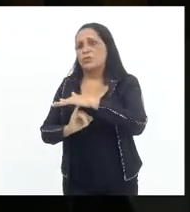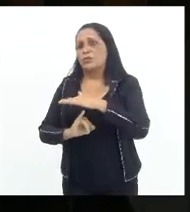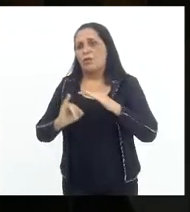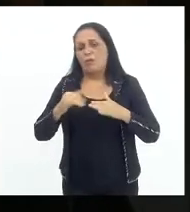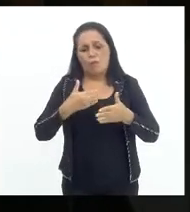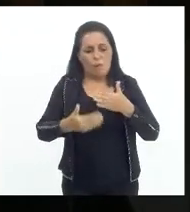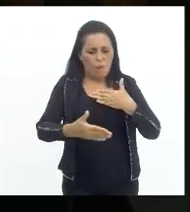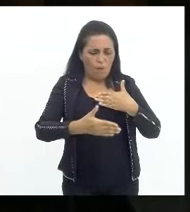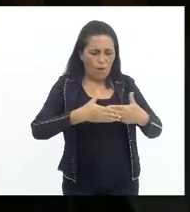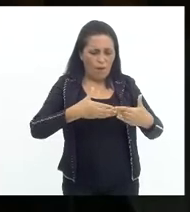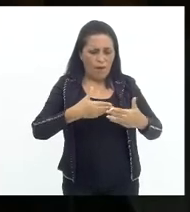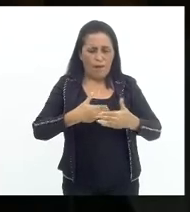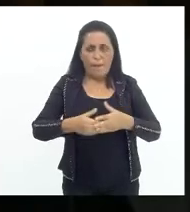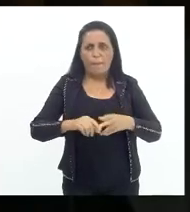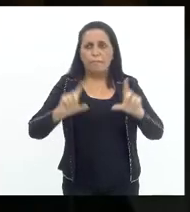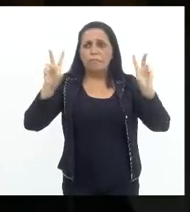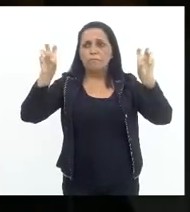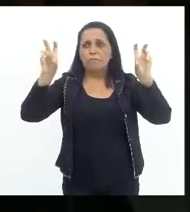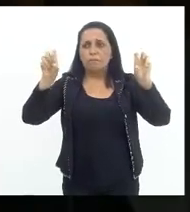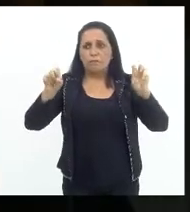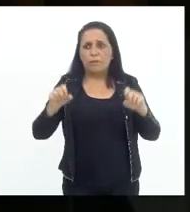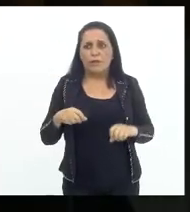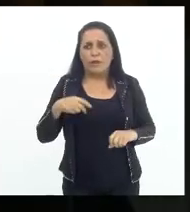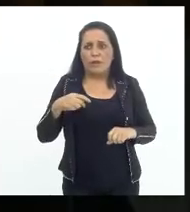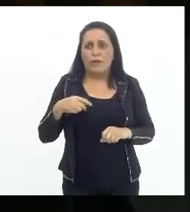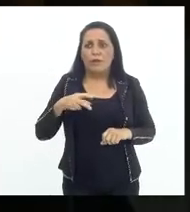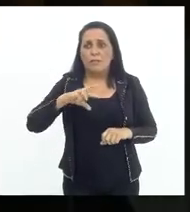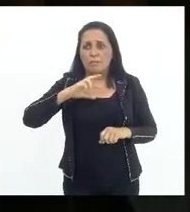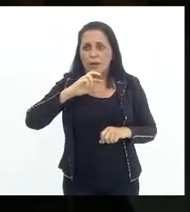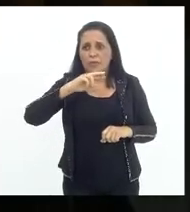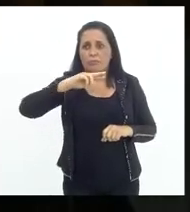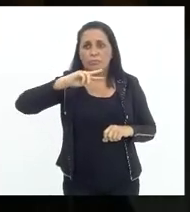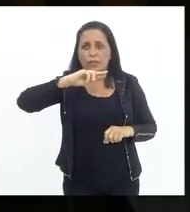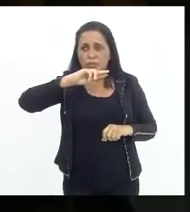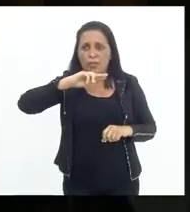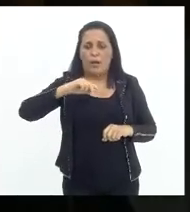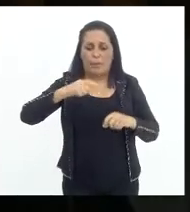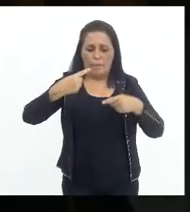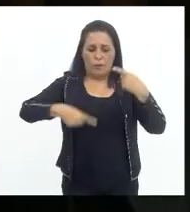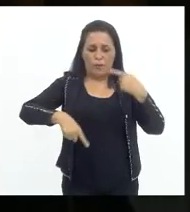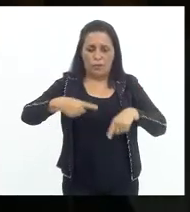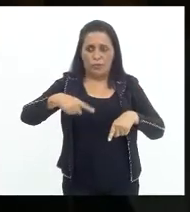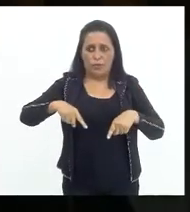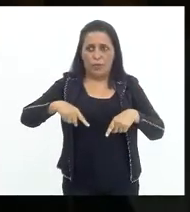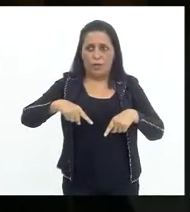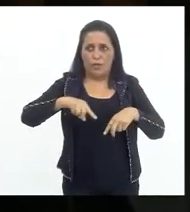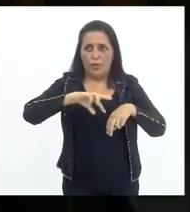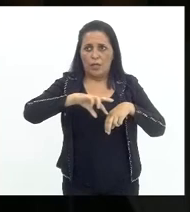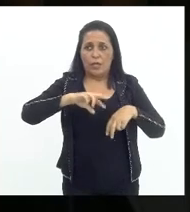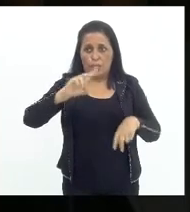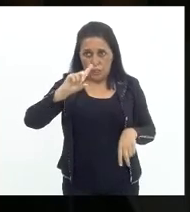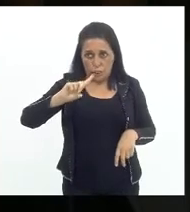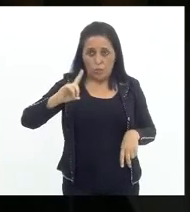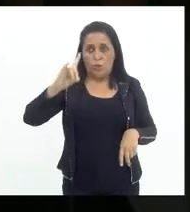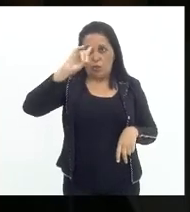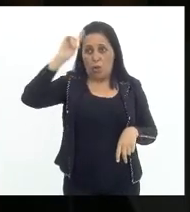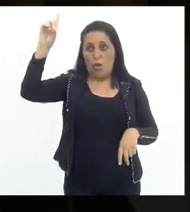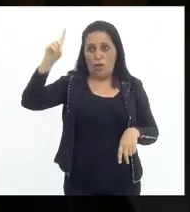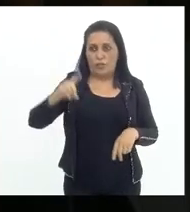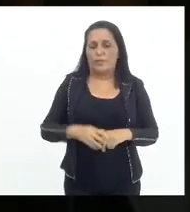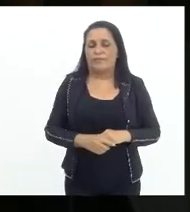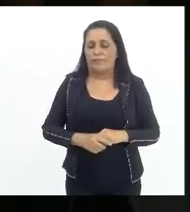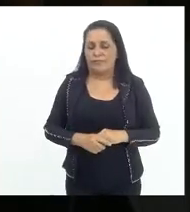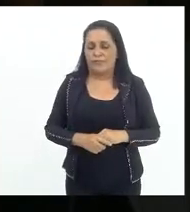sejam as divergências partidárias e políticas ou ideológicas se não tem importância de contas a prestar o serviço e garantir os direitos